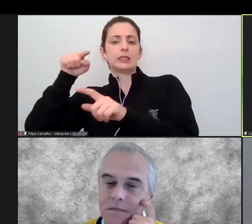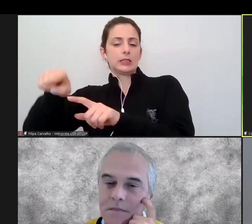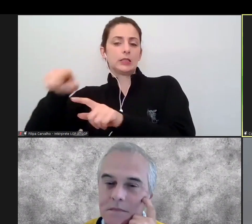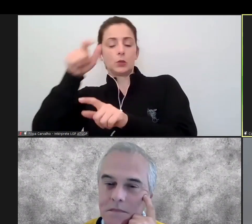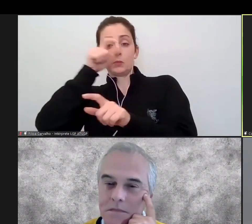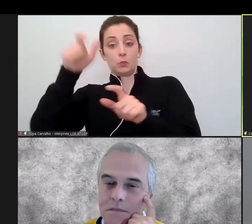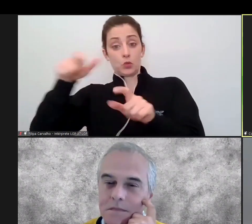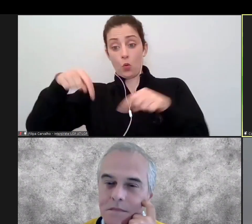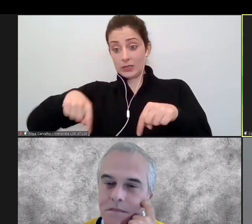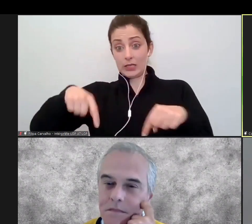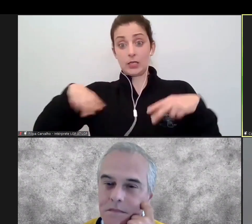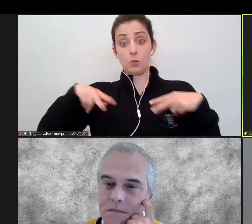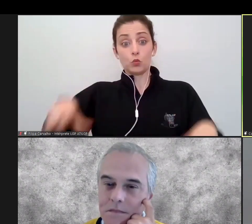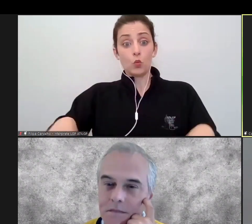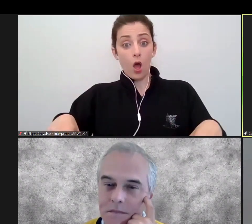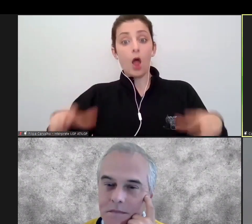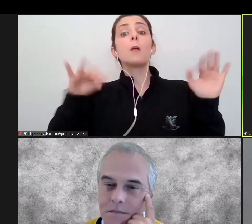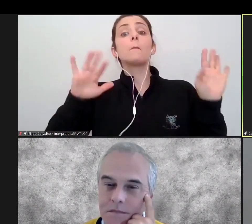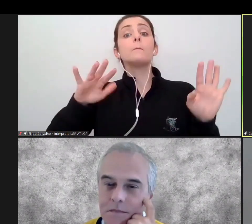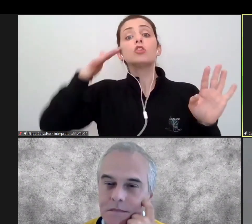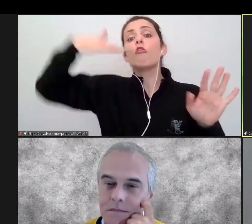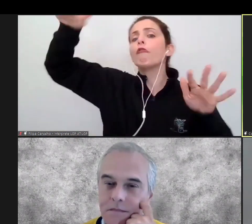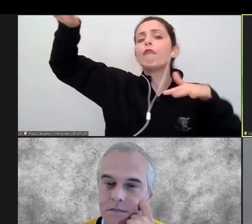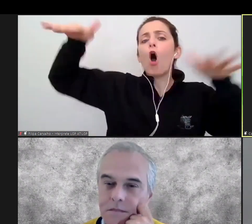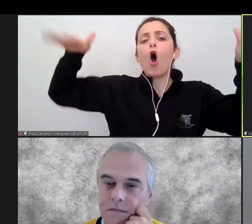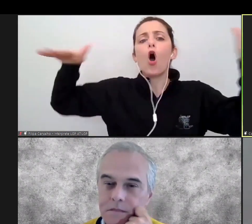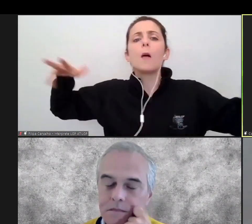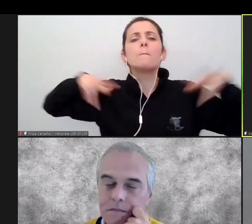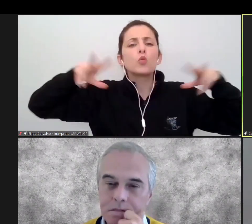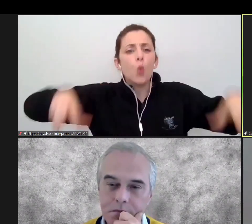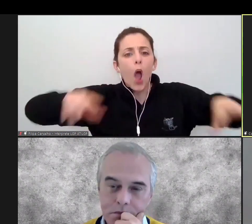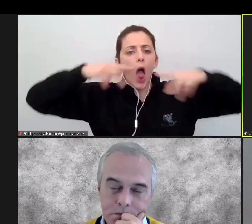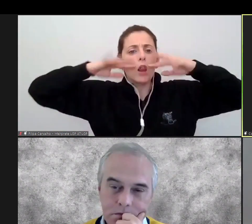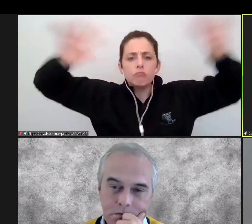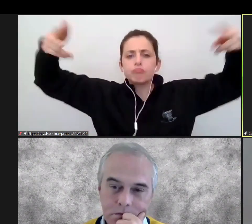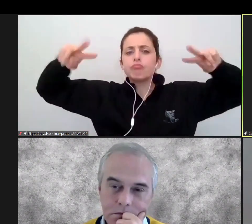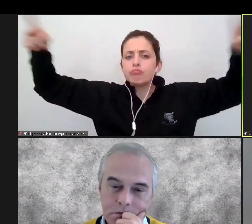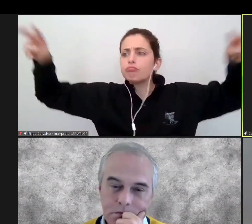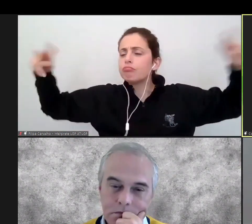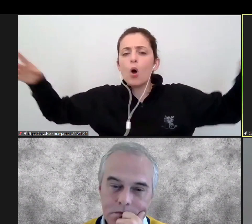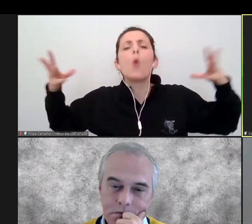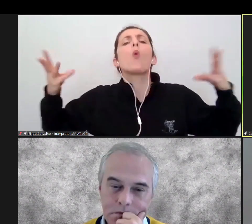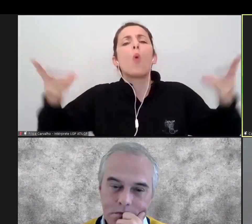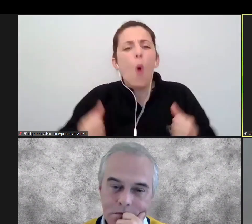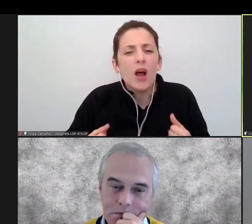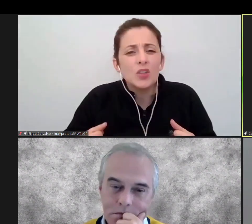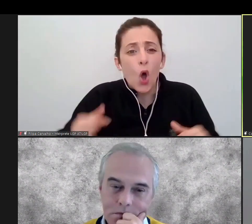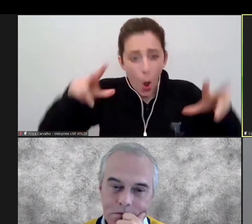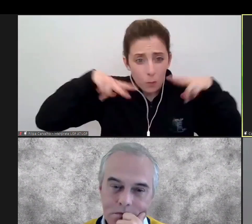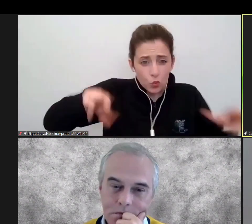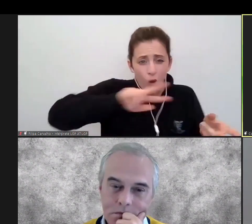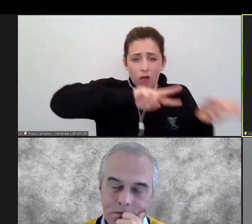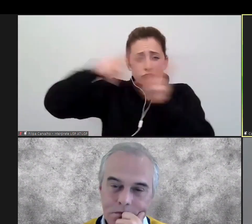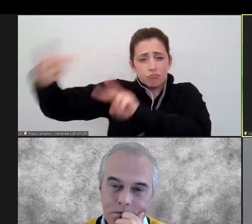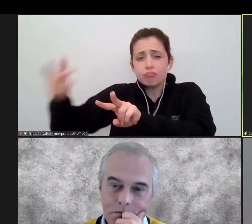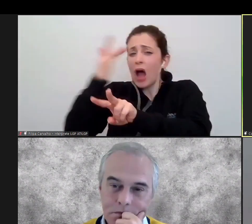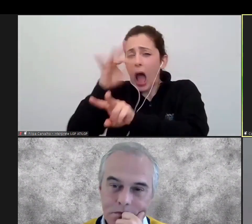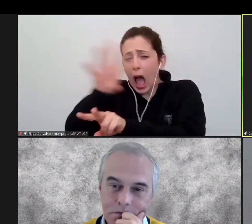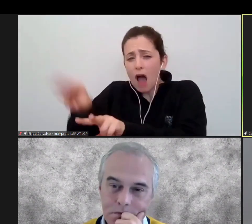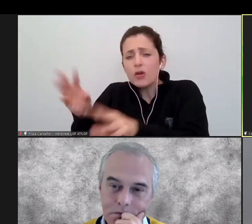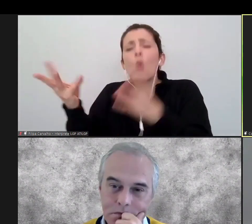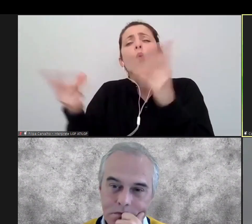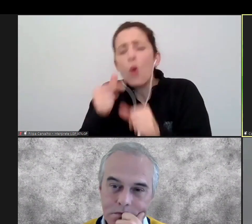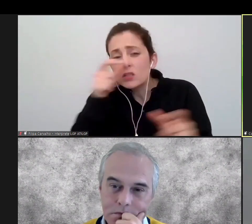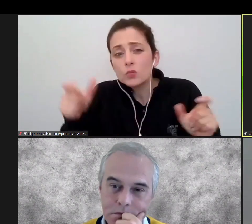não é? Mas temos quantos portugueses lá fora? Temos quantos portugueses, milhares e milhares e milhares de portugueses em África? Então, se esta reflexão também não é feita,